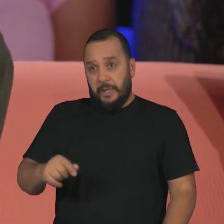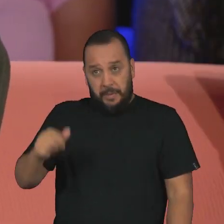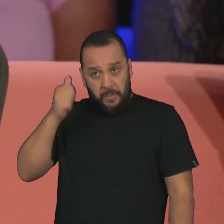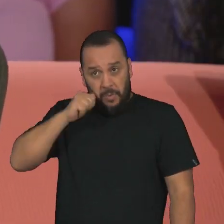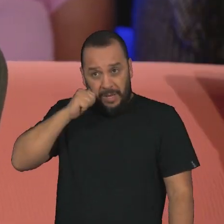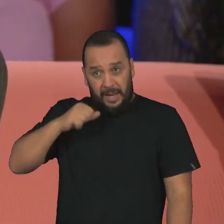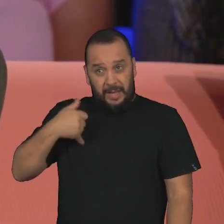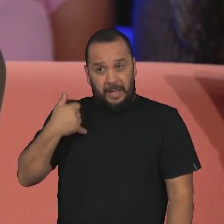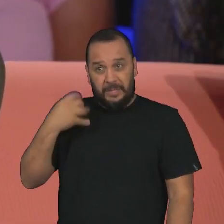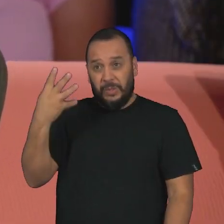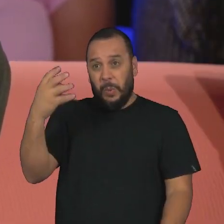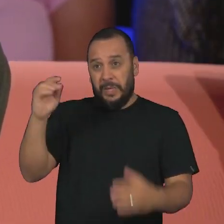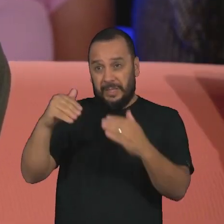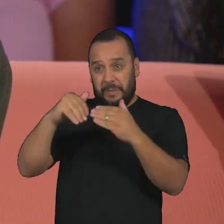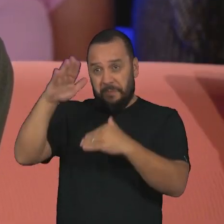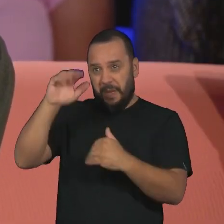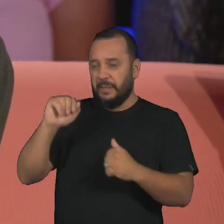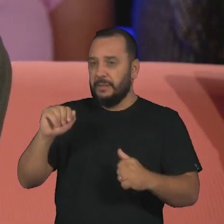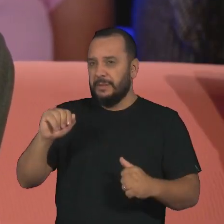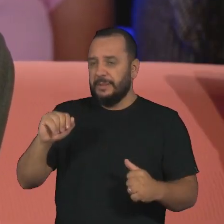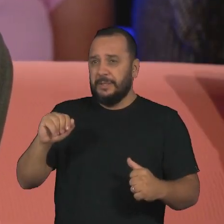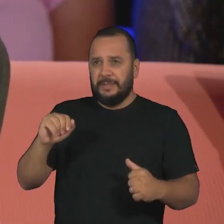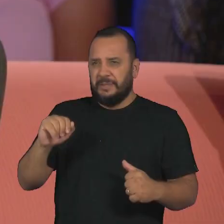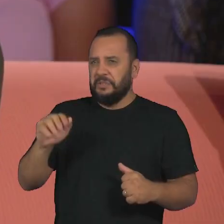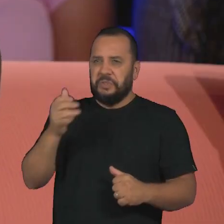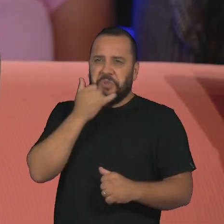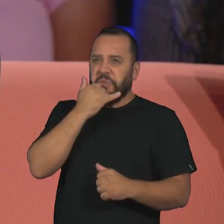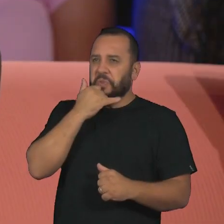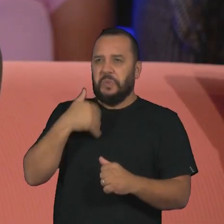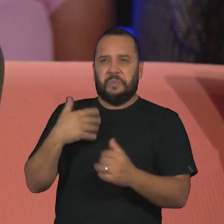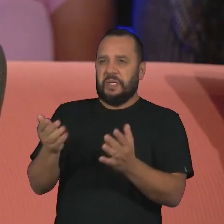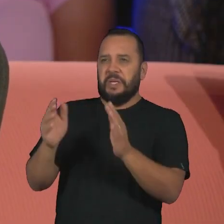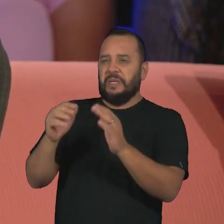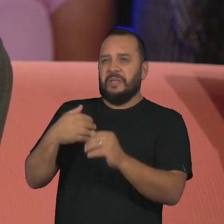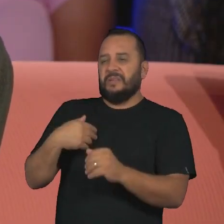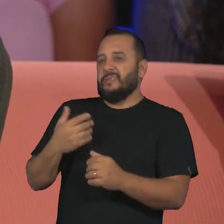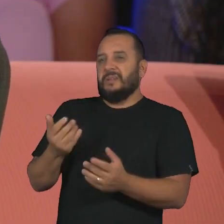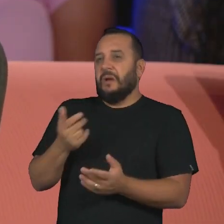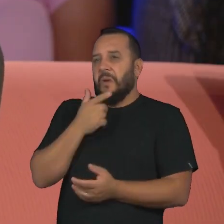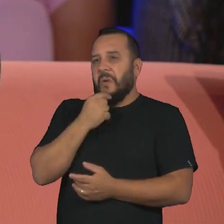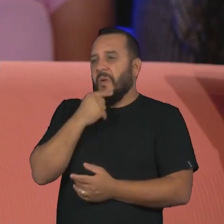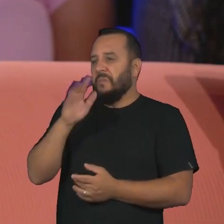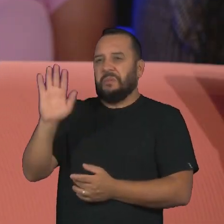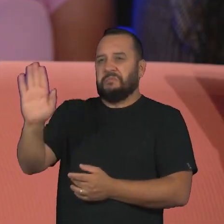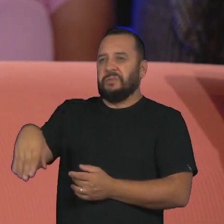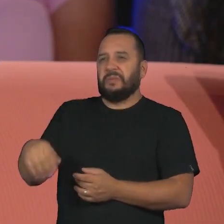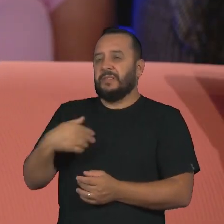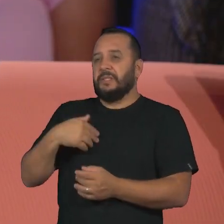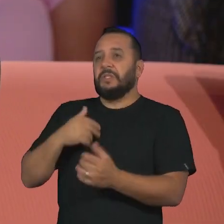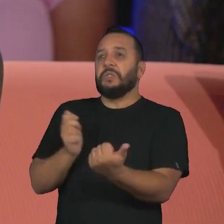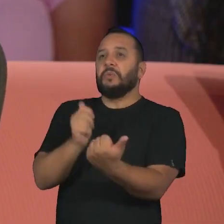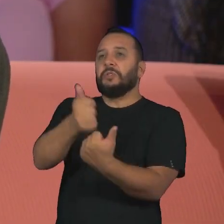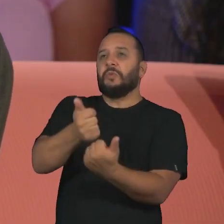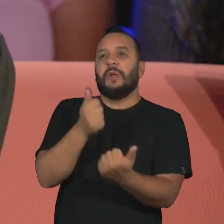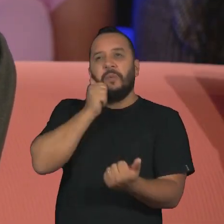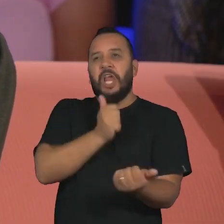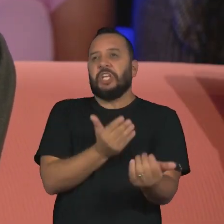pós 40 anos, num lugar ou que não está valendo mais nada, que o homem vai te trocar por uma mulher mais